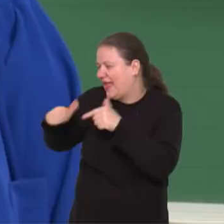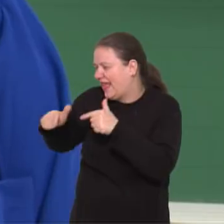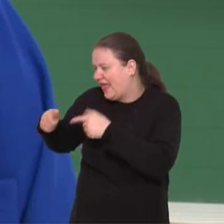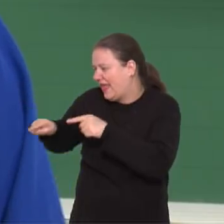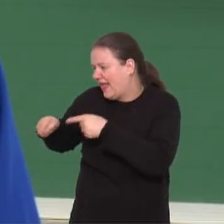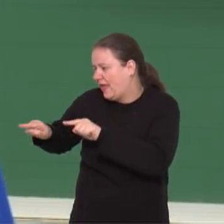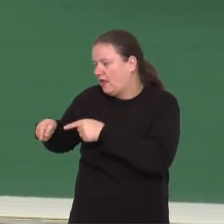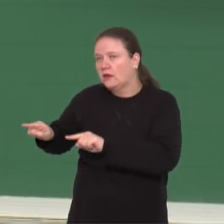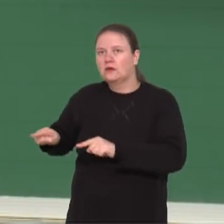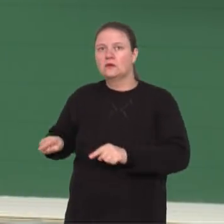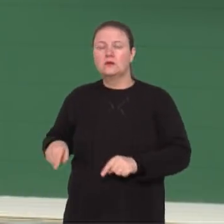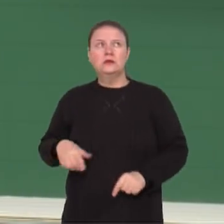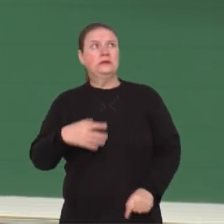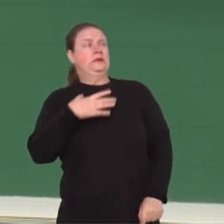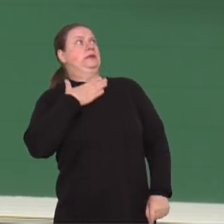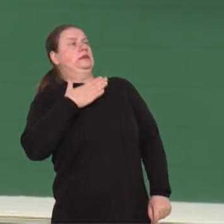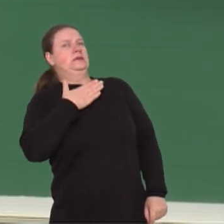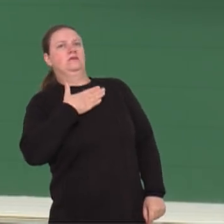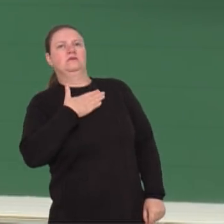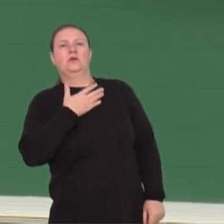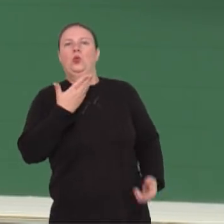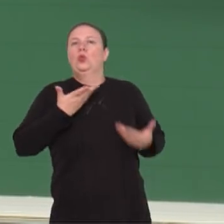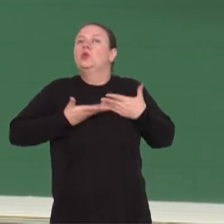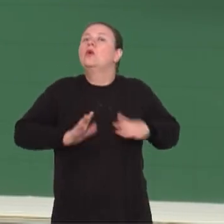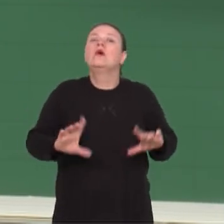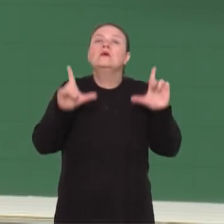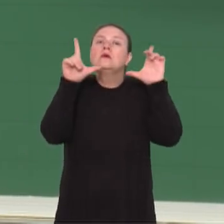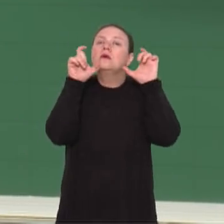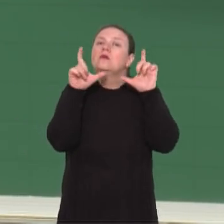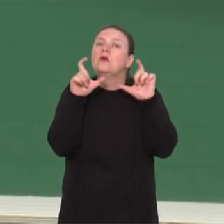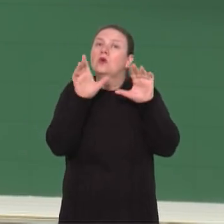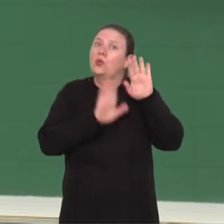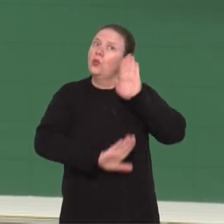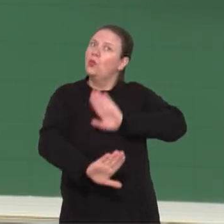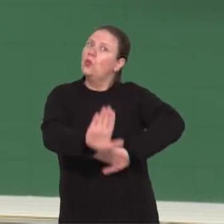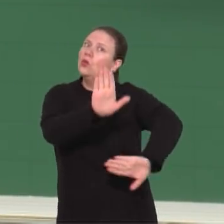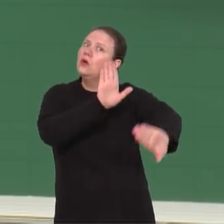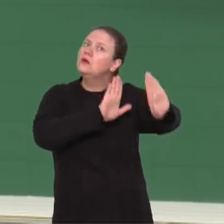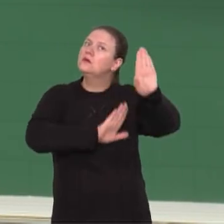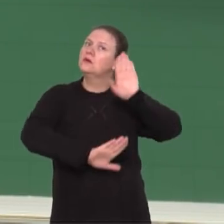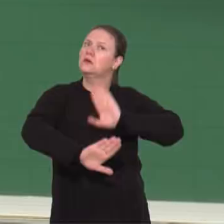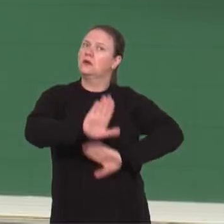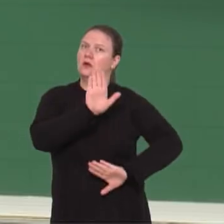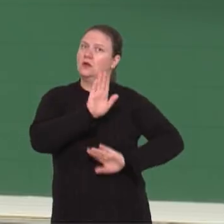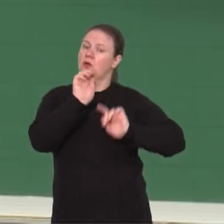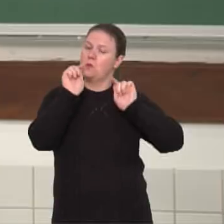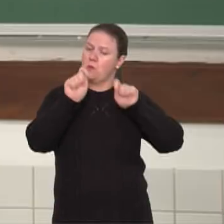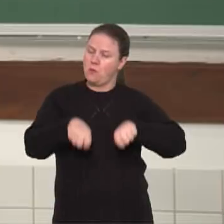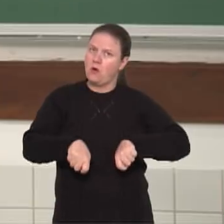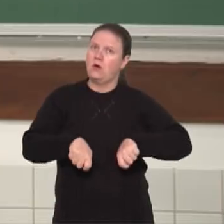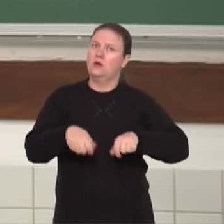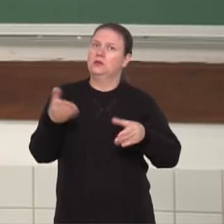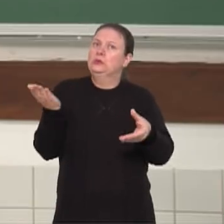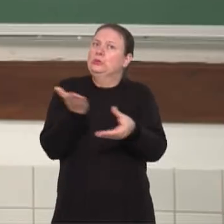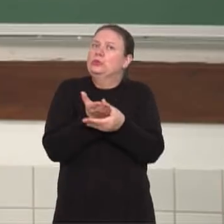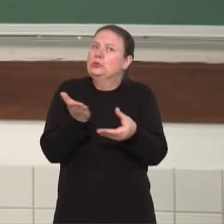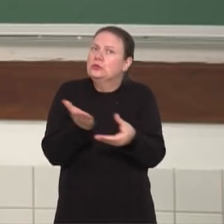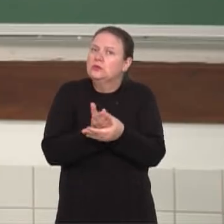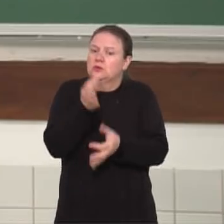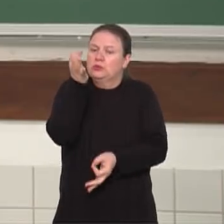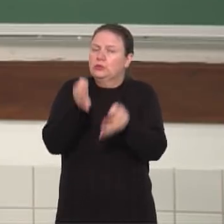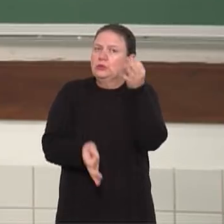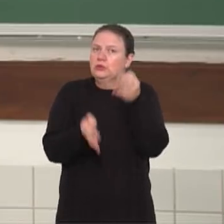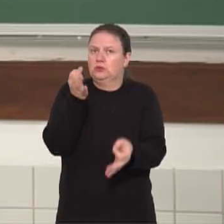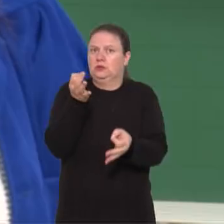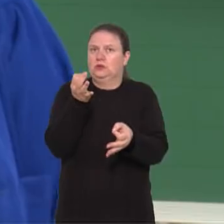sente ridicularizada, não gosta daquela foto, então cuidado que isso incorre aí num cybercrime. Cuidado para